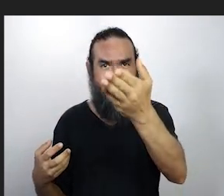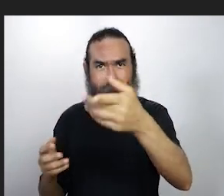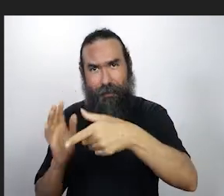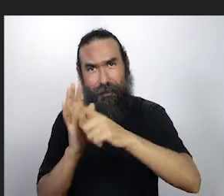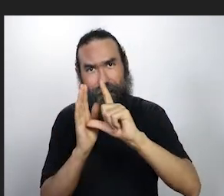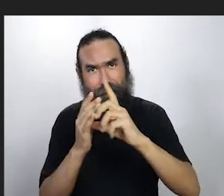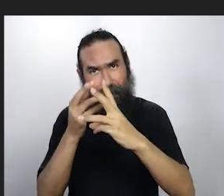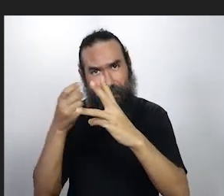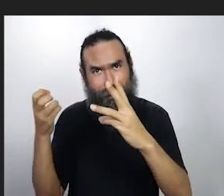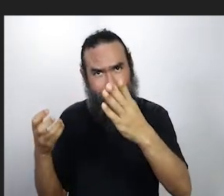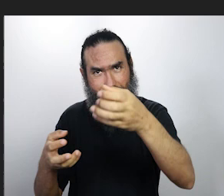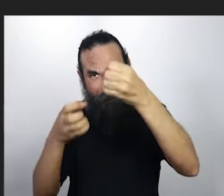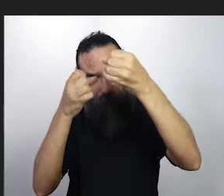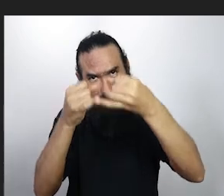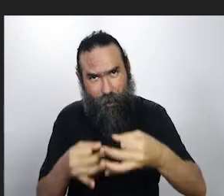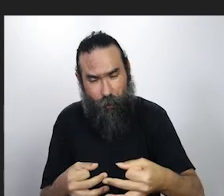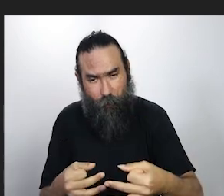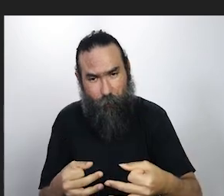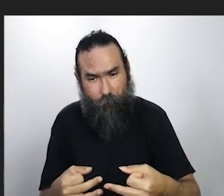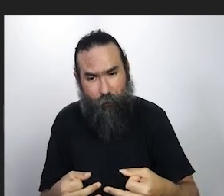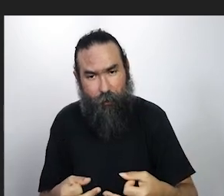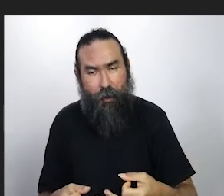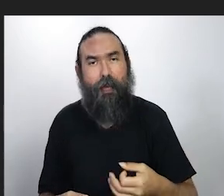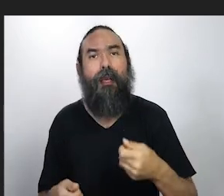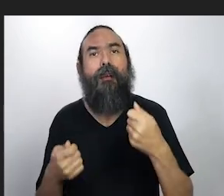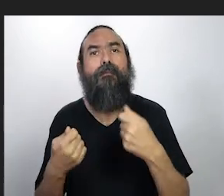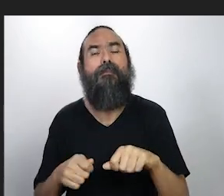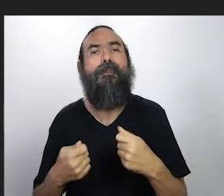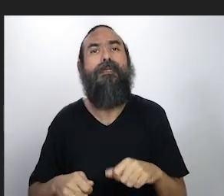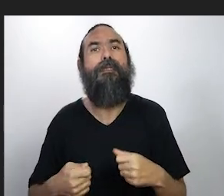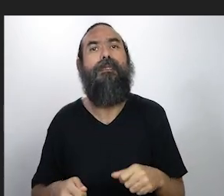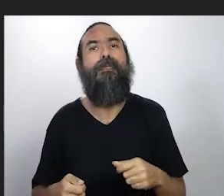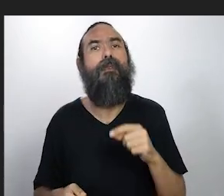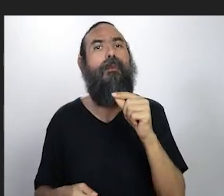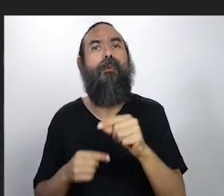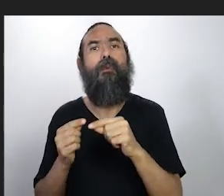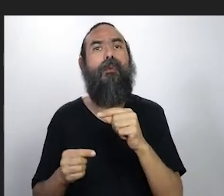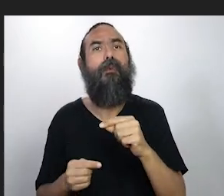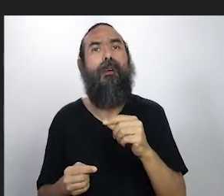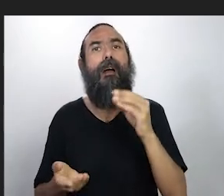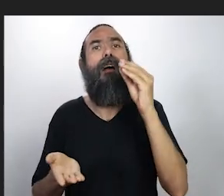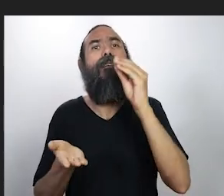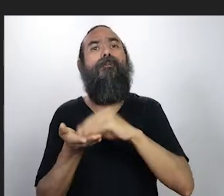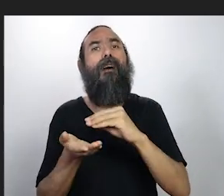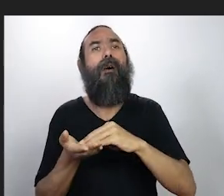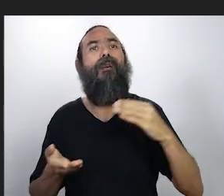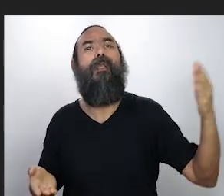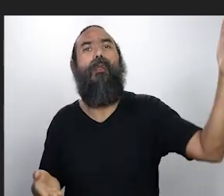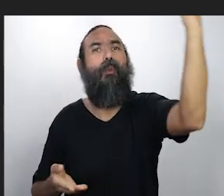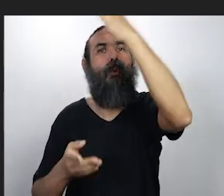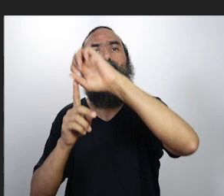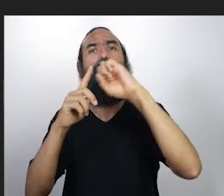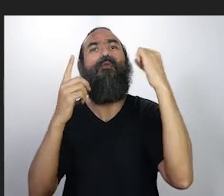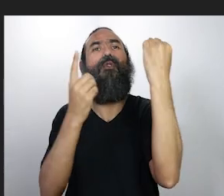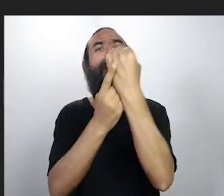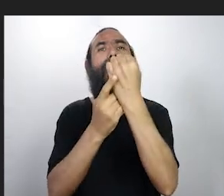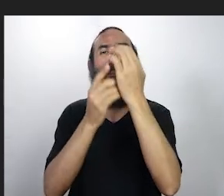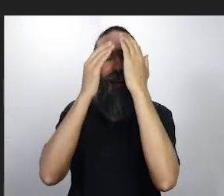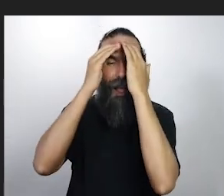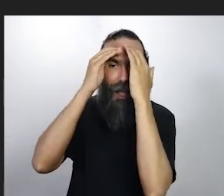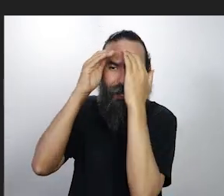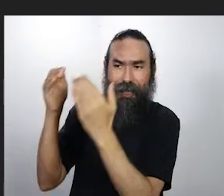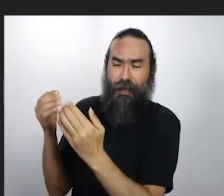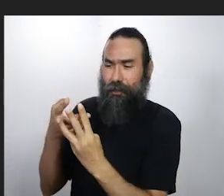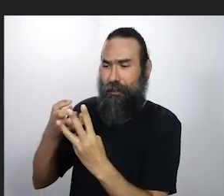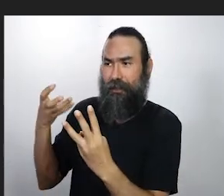eles não estão escutando o que os povos estão falando, eles estão falando, quem sabe se a gente falar junto, falar também, né? Acredito, não, é um